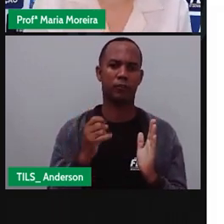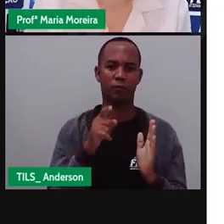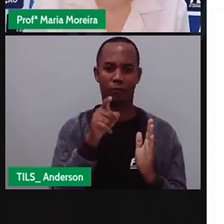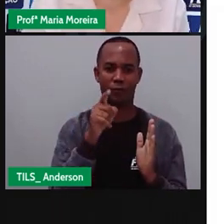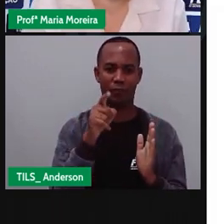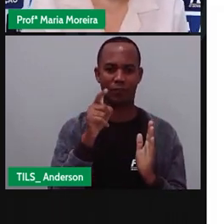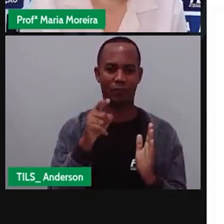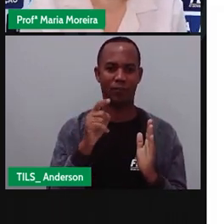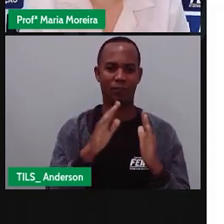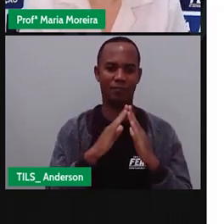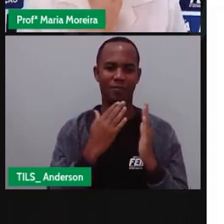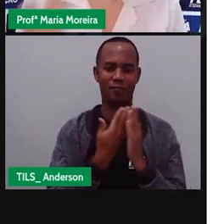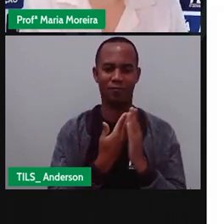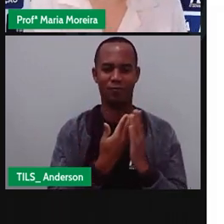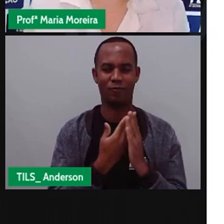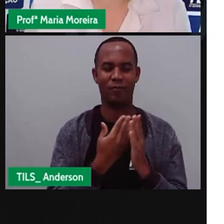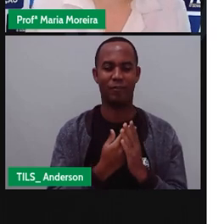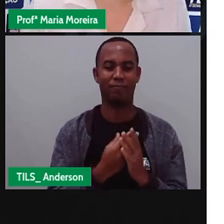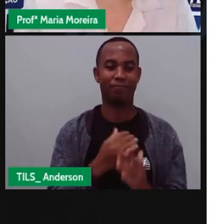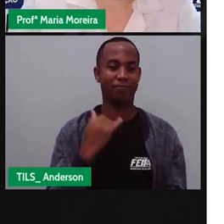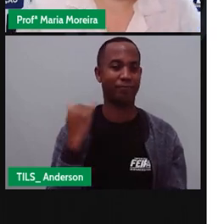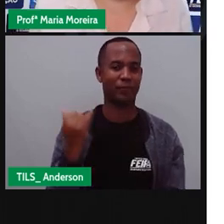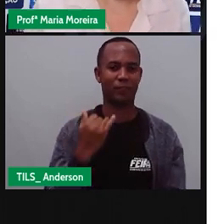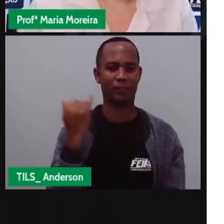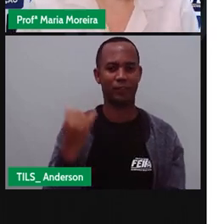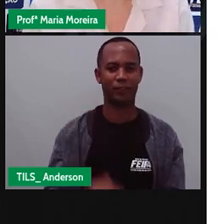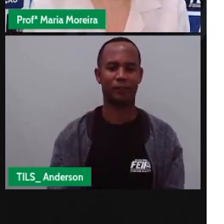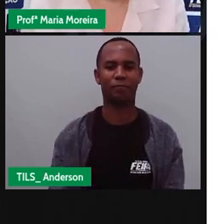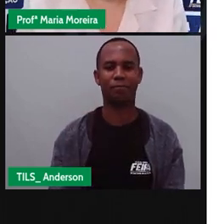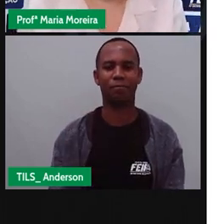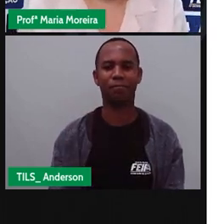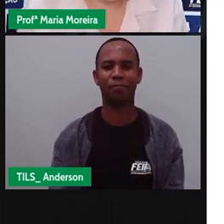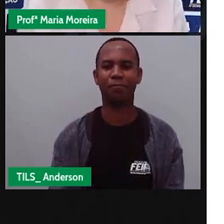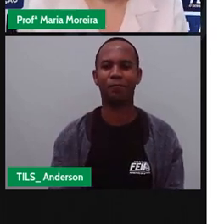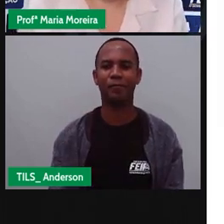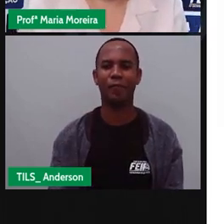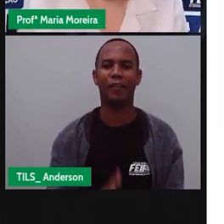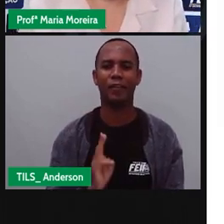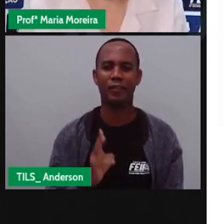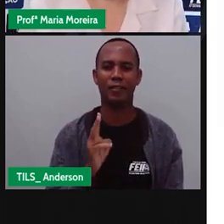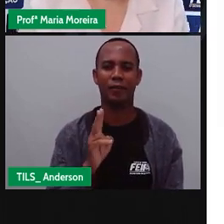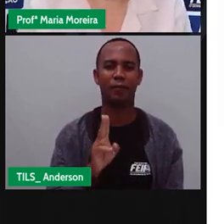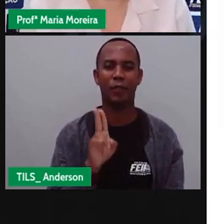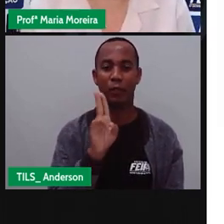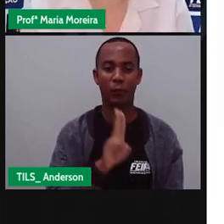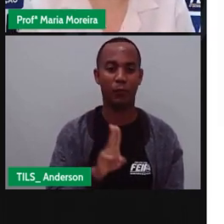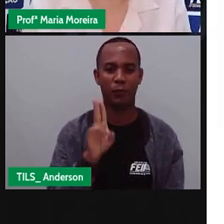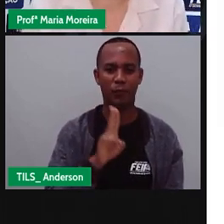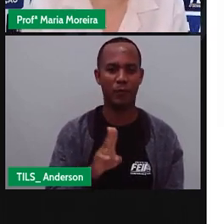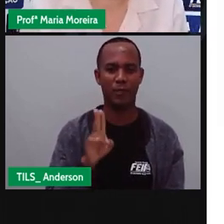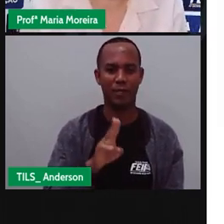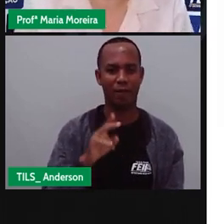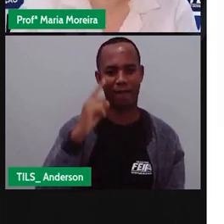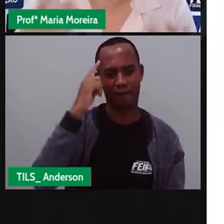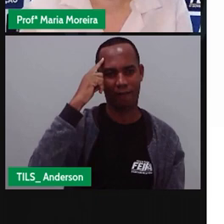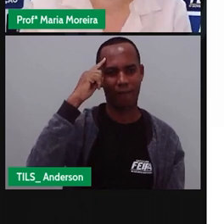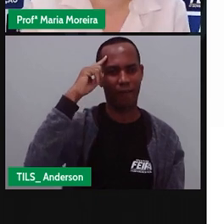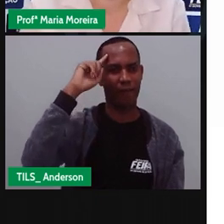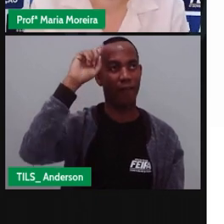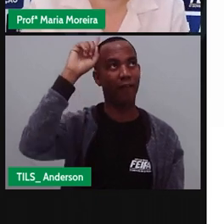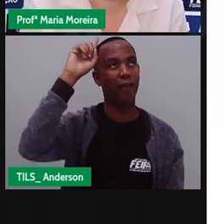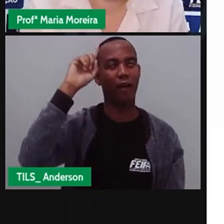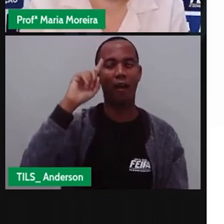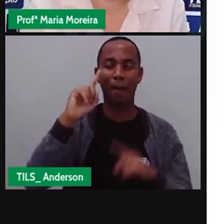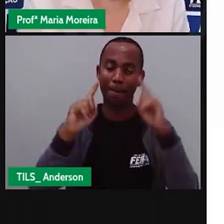escritor fantástico. E não deixem de usar o quê? A criatividade e a imaginação, porque isso é muito, mas